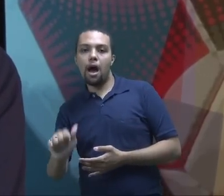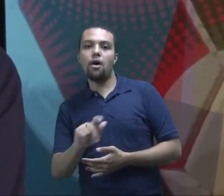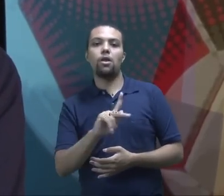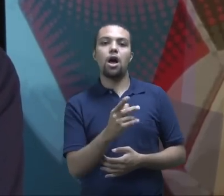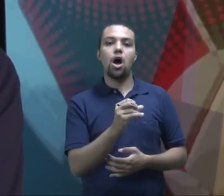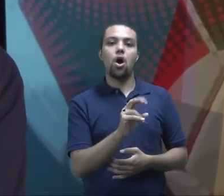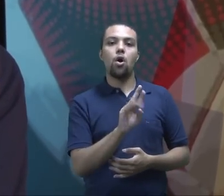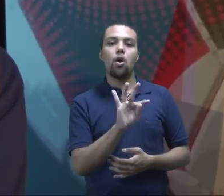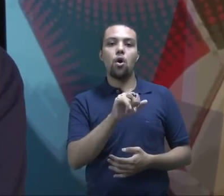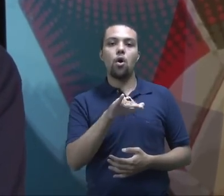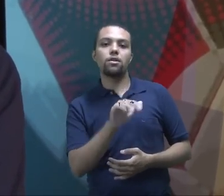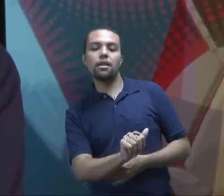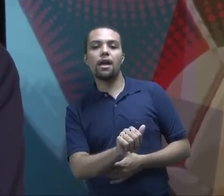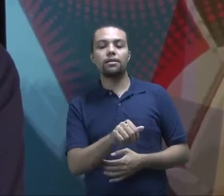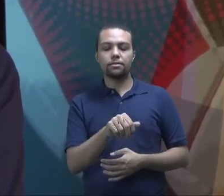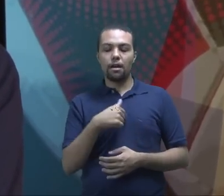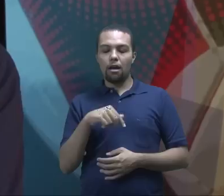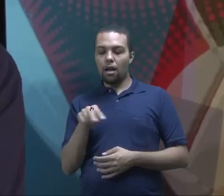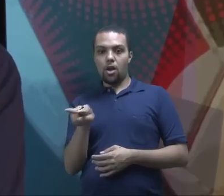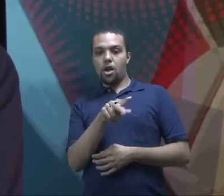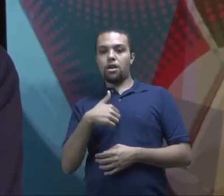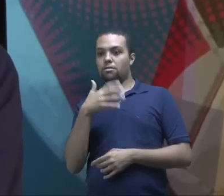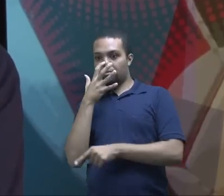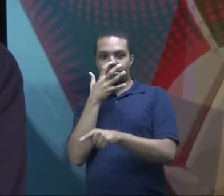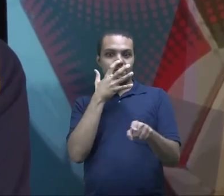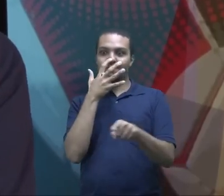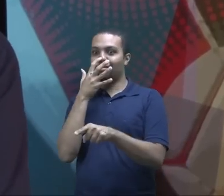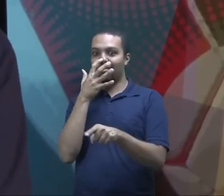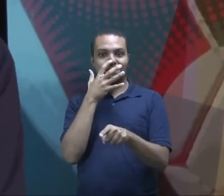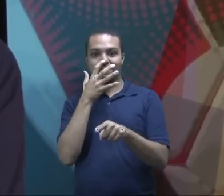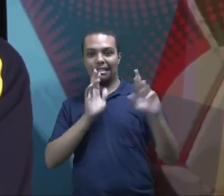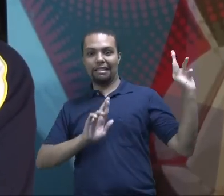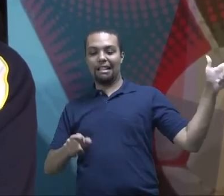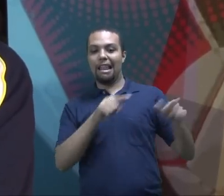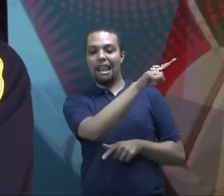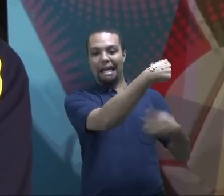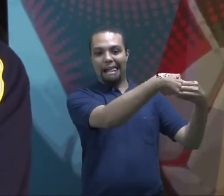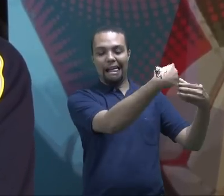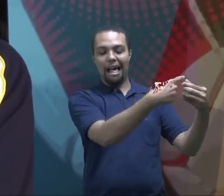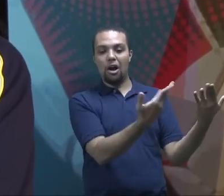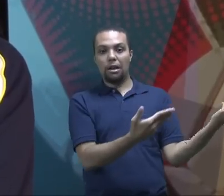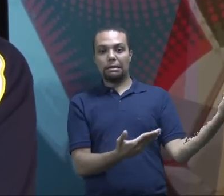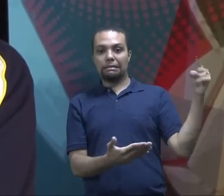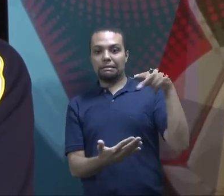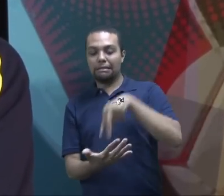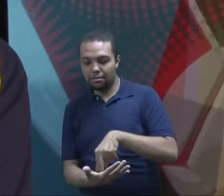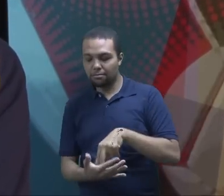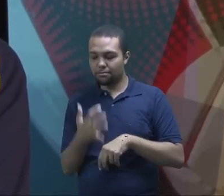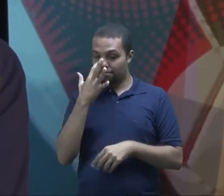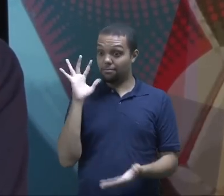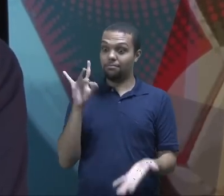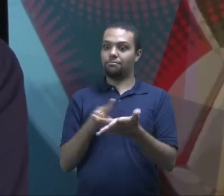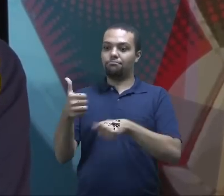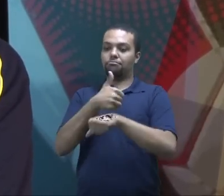vi Hortência. Uhum. Aí que eu falei, conheceu nossa, essas... como que é? Então, o basquetinho que eu tava vendo lá em Miracema. Uhum. Que eu